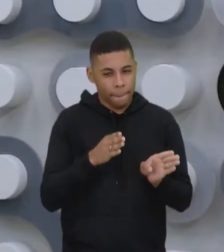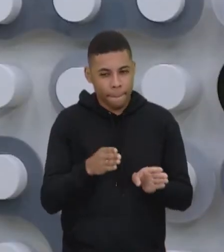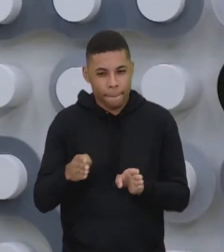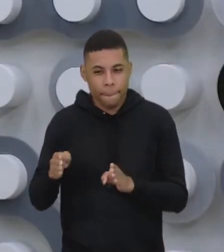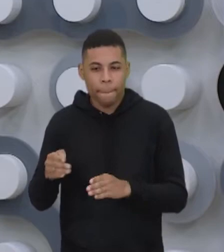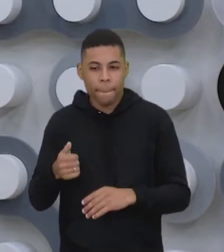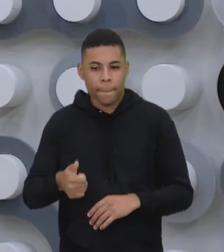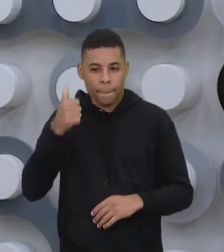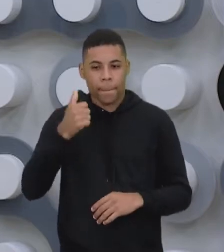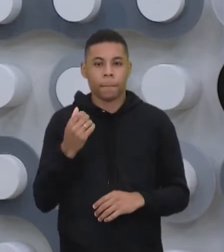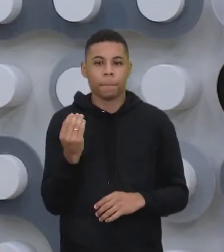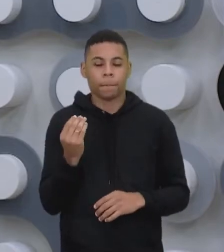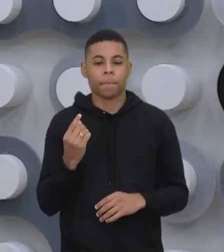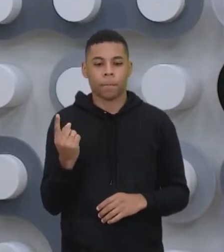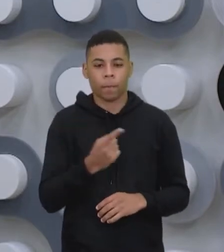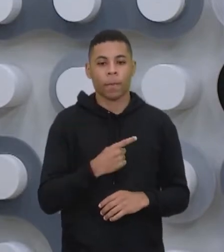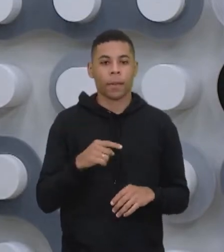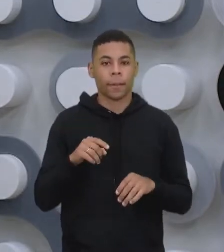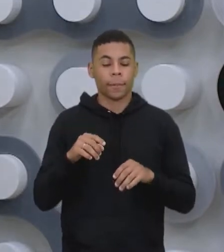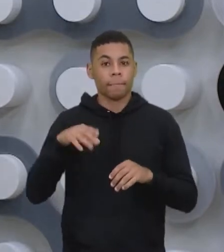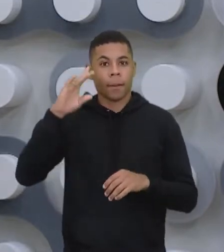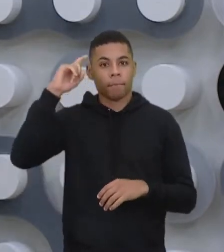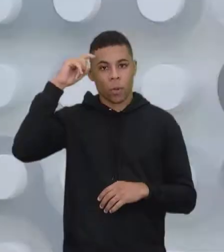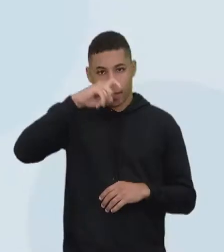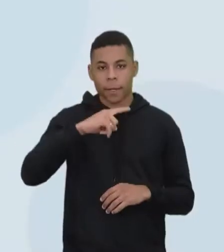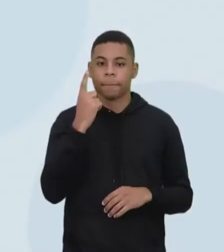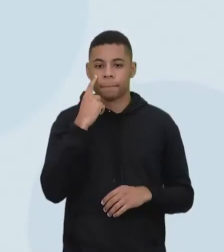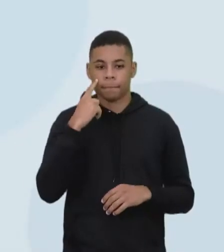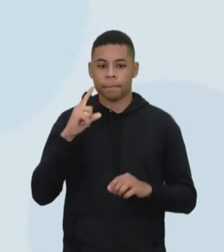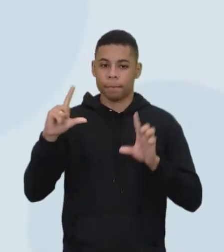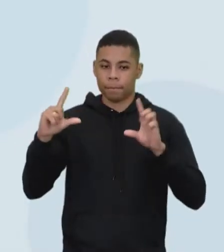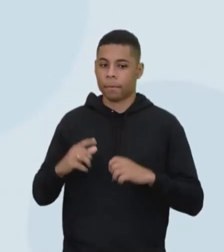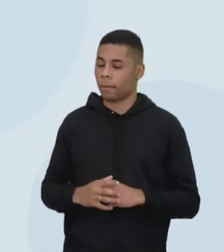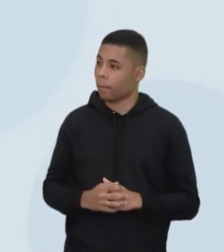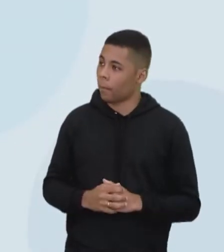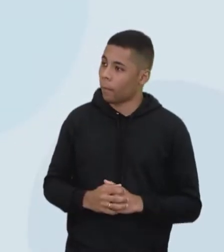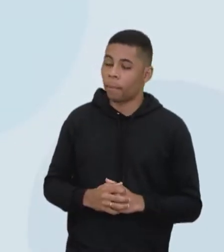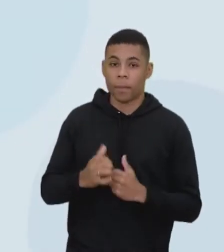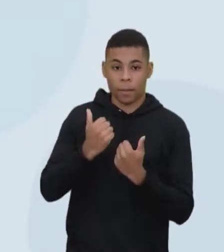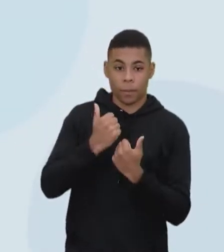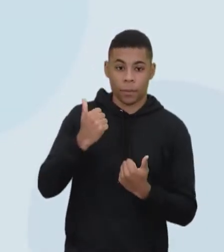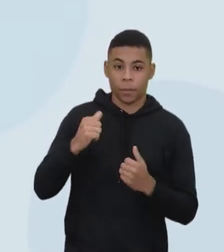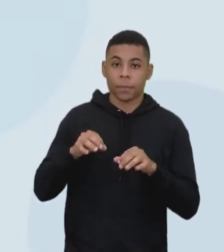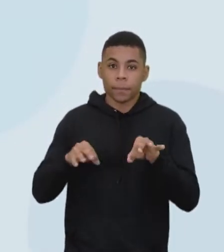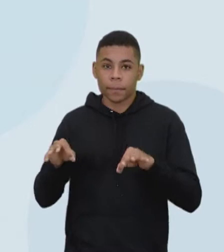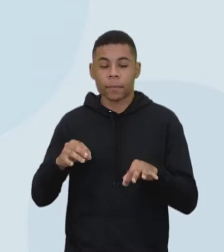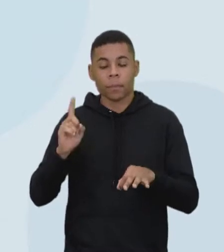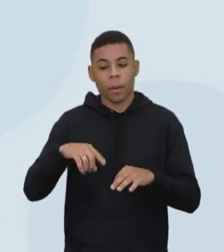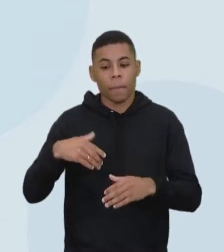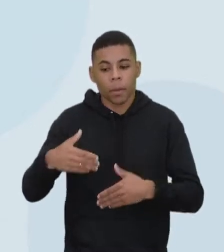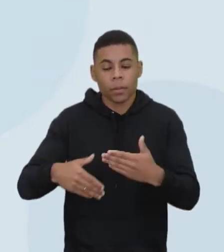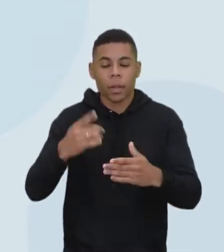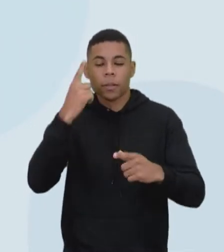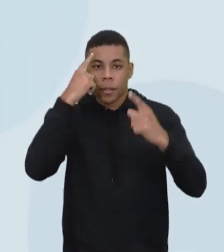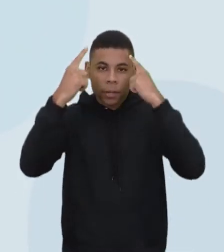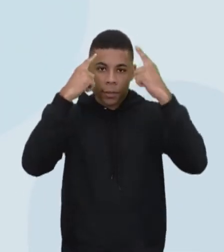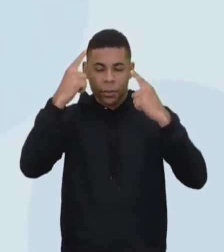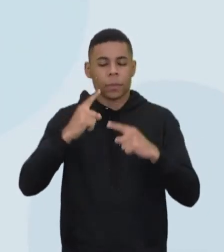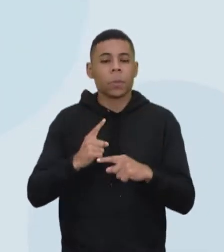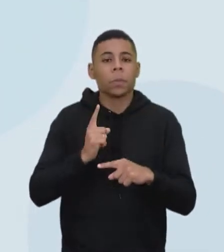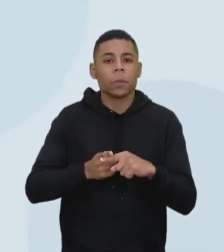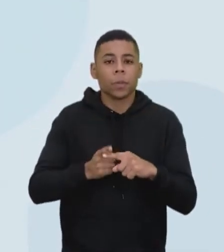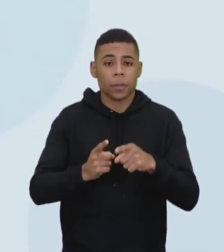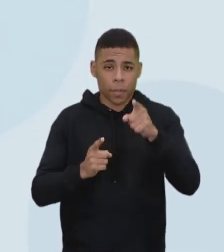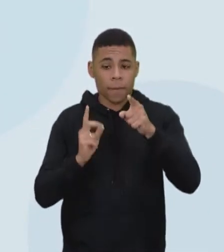fazer o nosso burocrático. Na tela, eixo estruturante, processos criativos. Por quê? Porque você